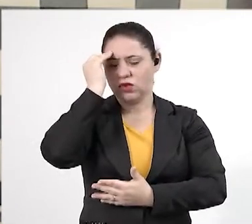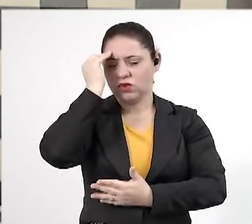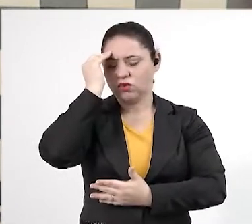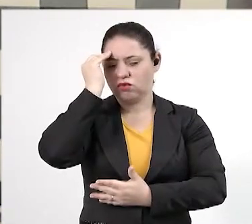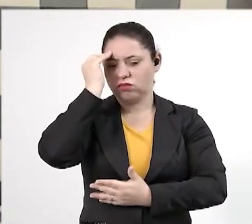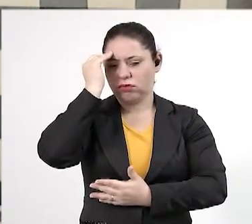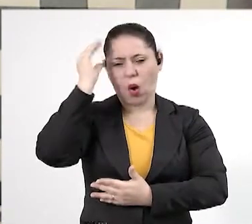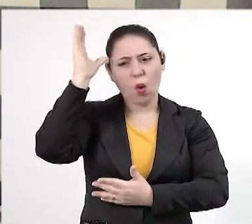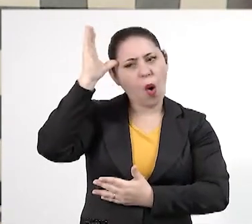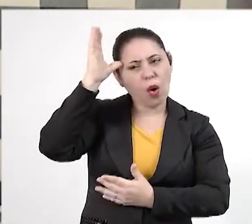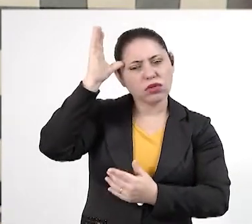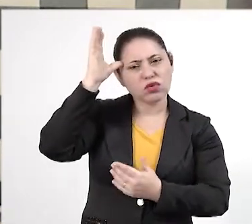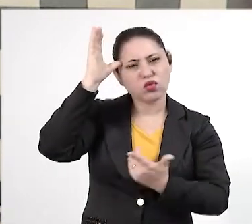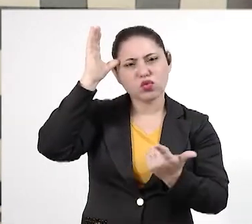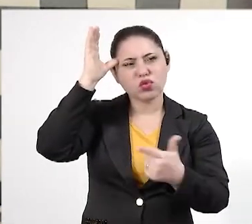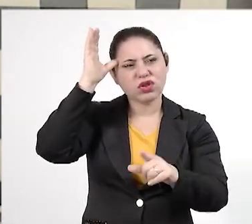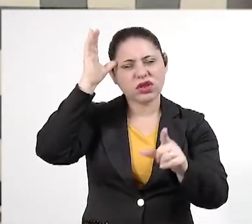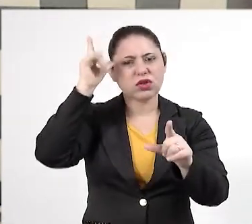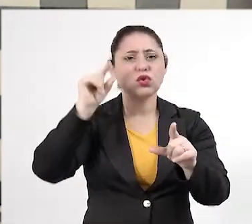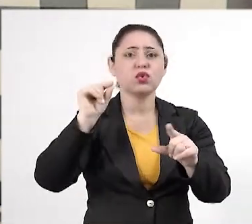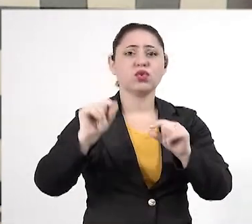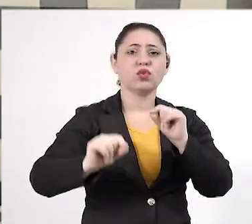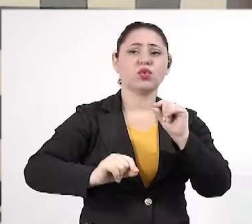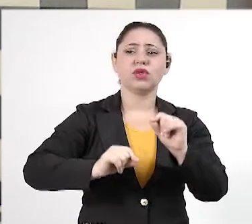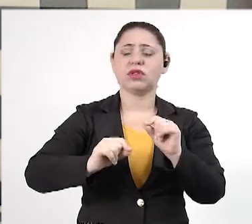que não compreendem